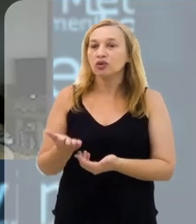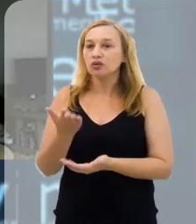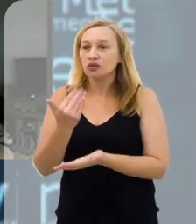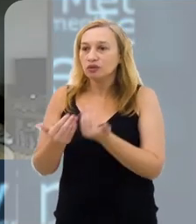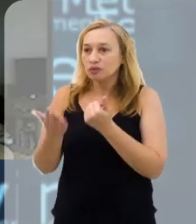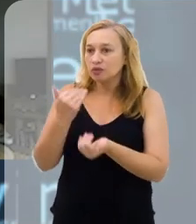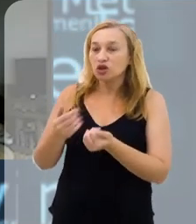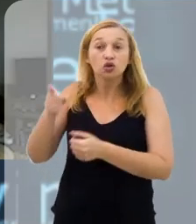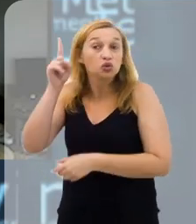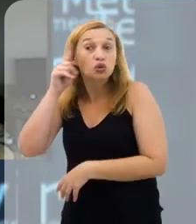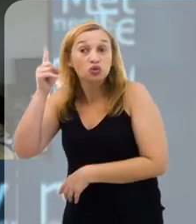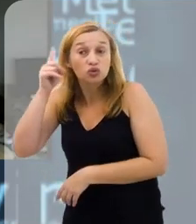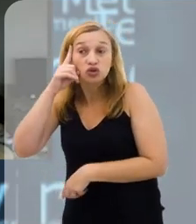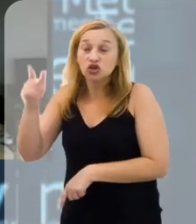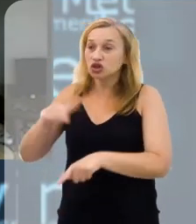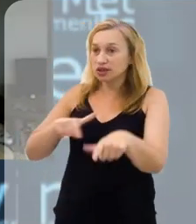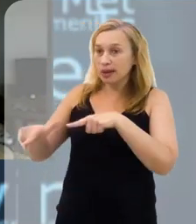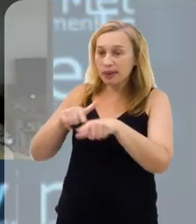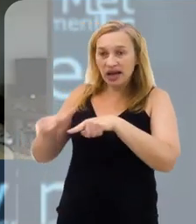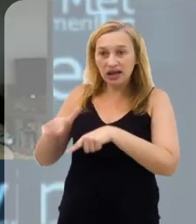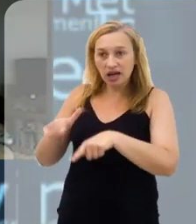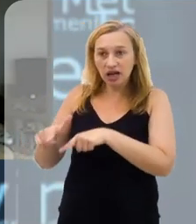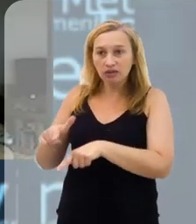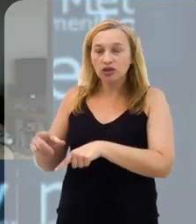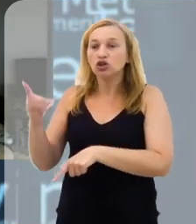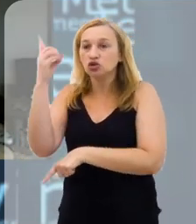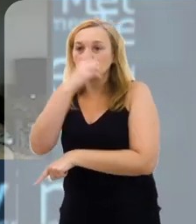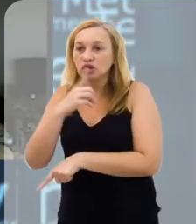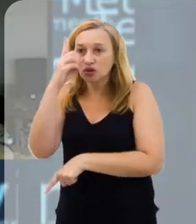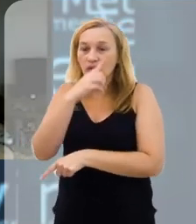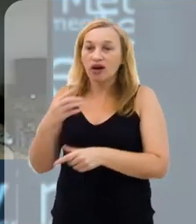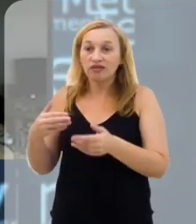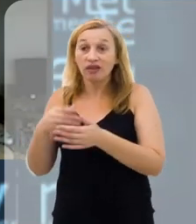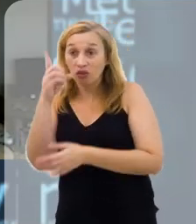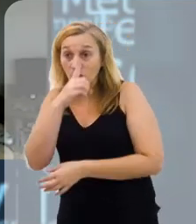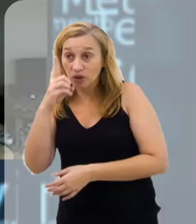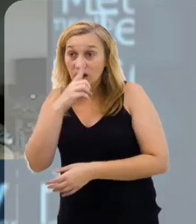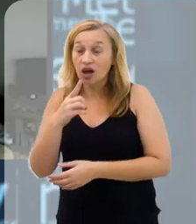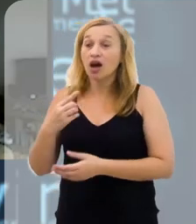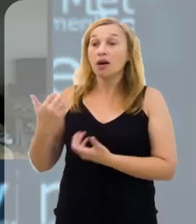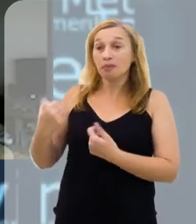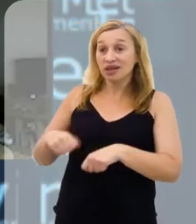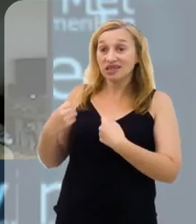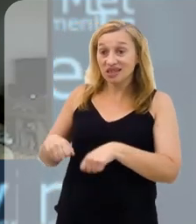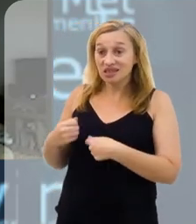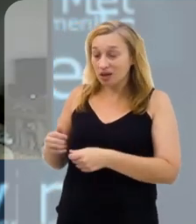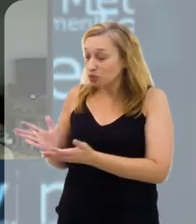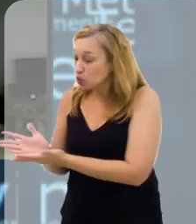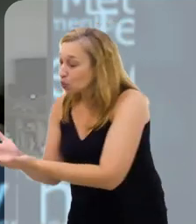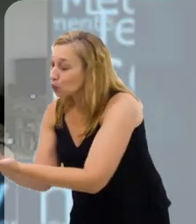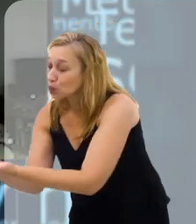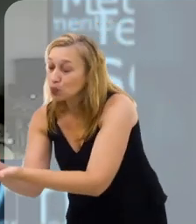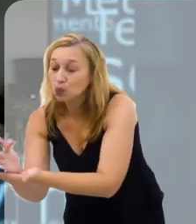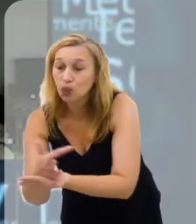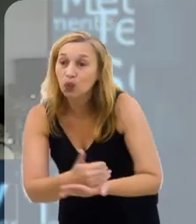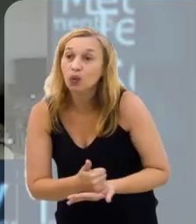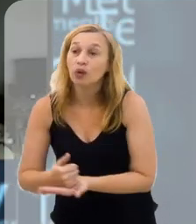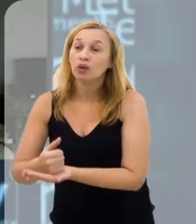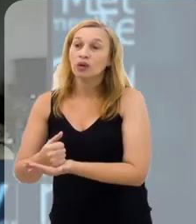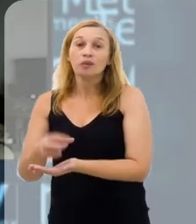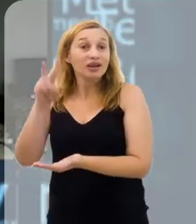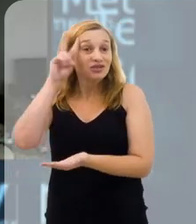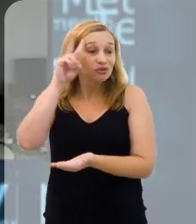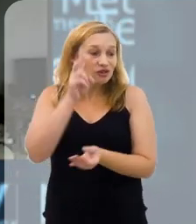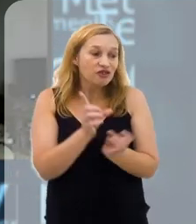de trabalho com a gente. Não tem isso, né? Porque o comércio funciona na segunda-feira. Então, você tem que colher para as pessoas